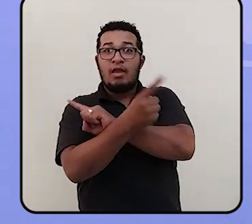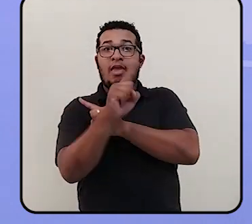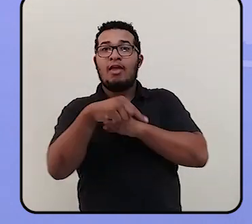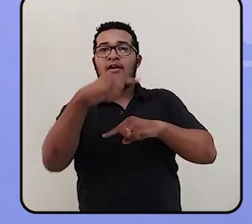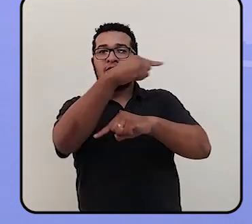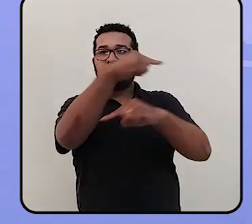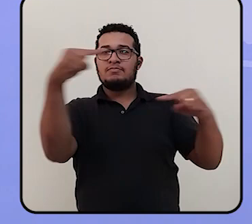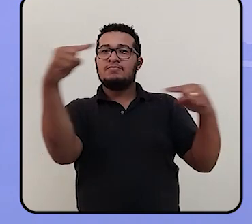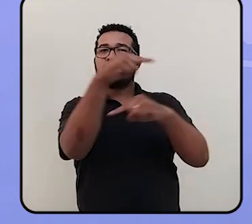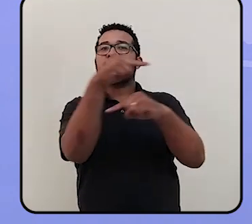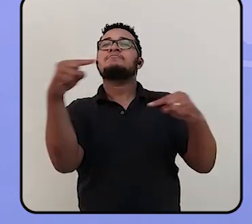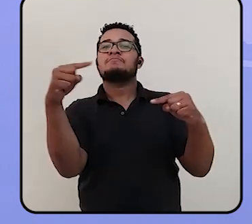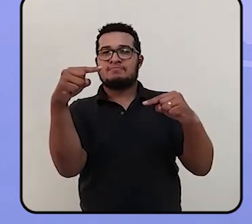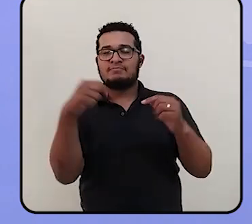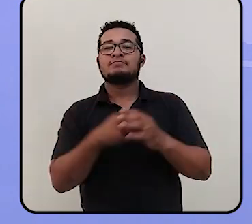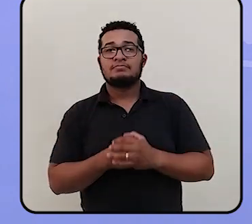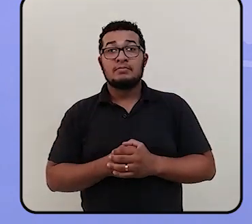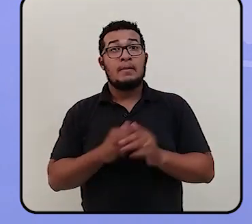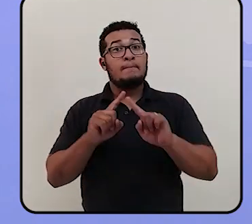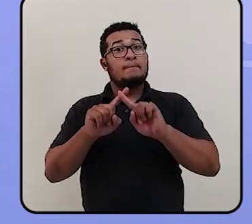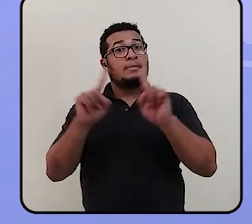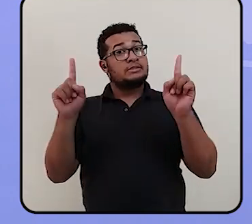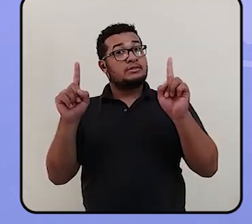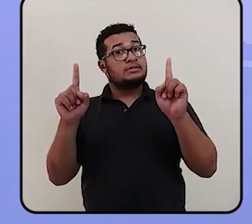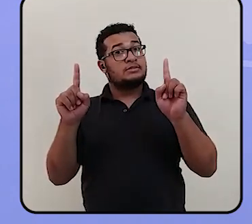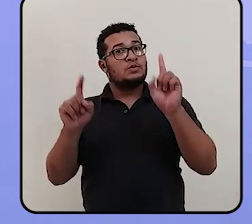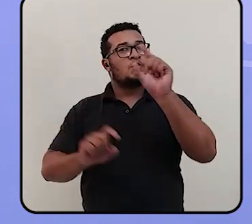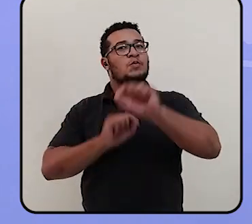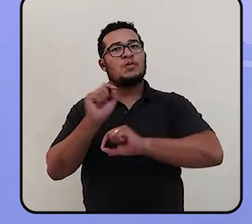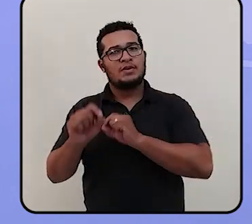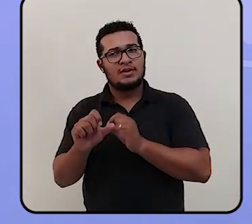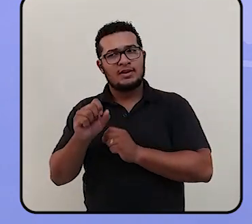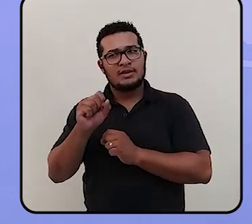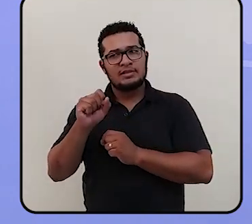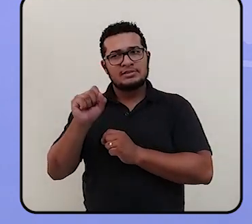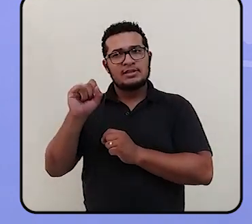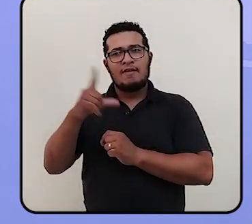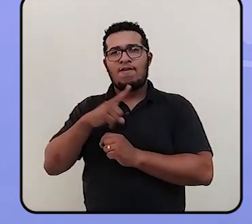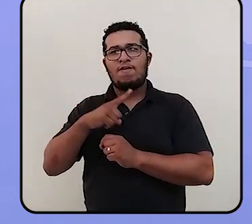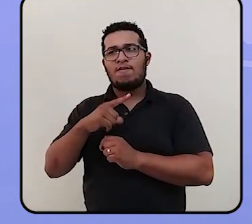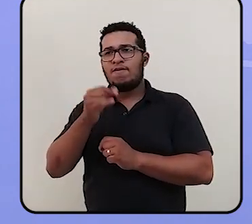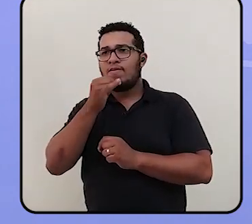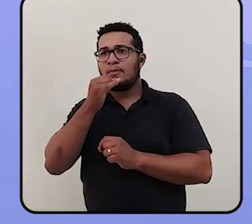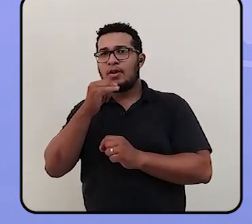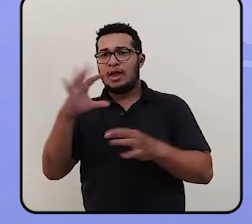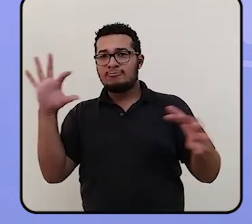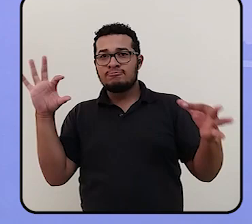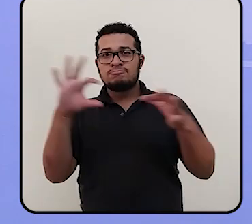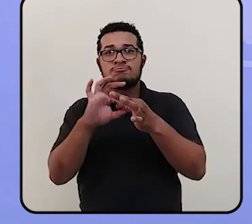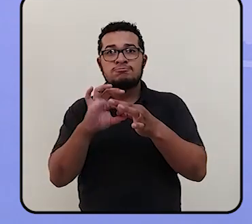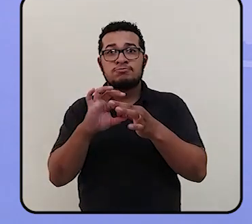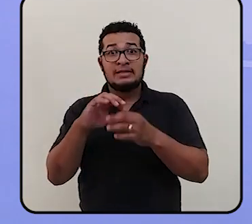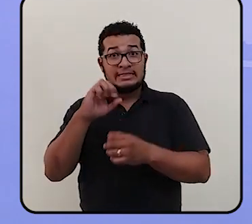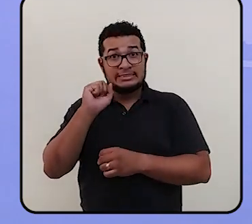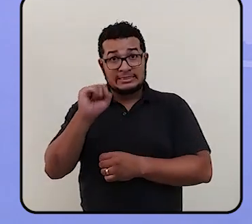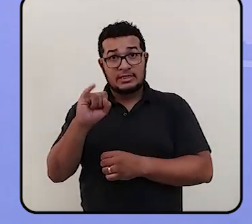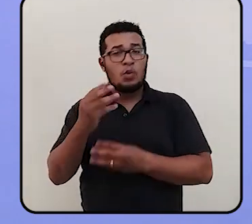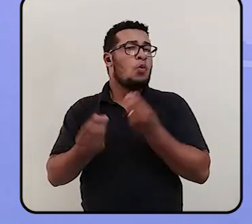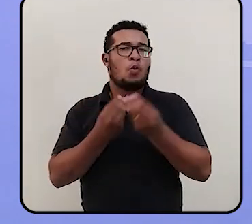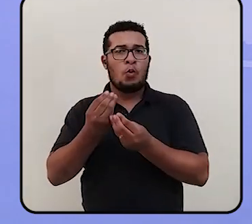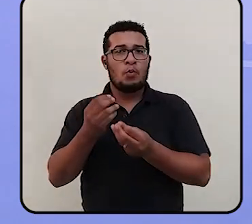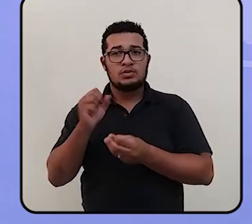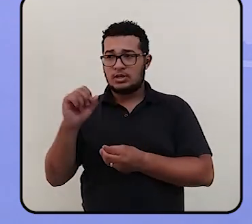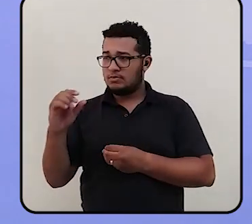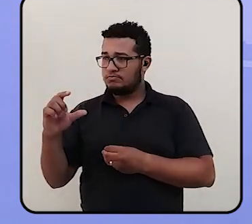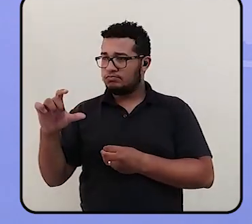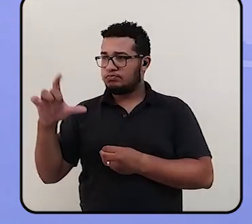Inversamente proporcional, multiplica paralela. Mas, quando que ela é diretamente proporcional?